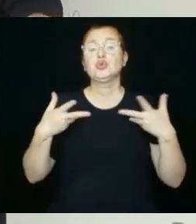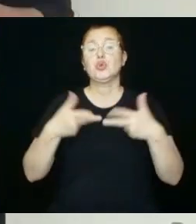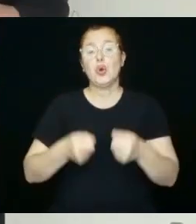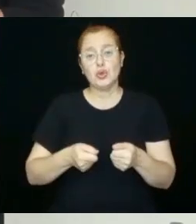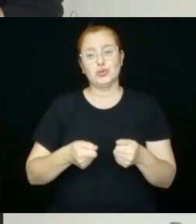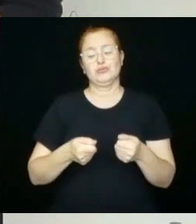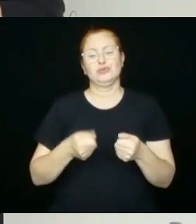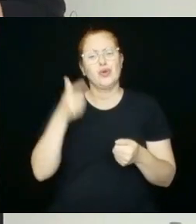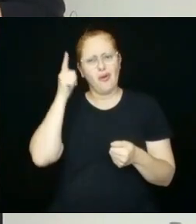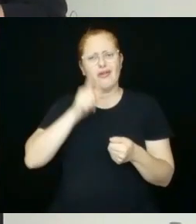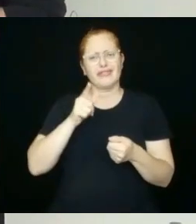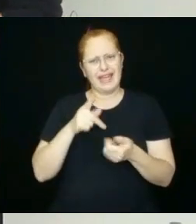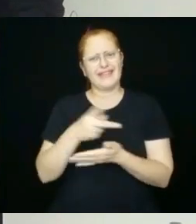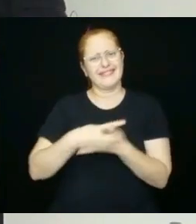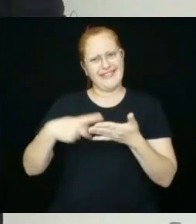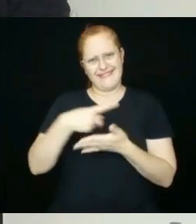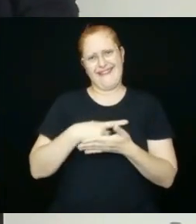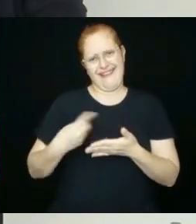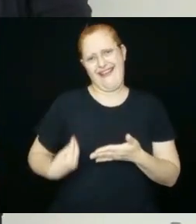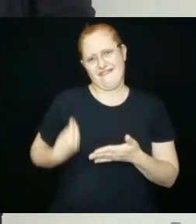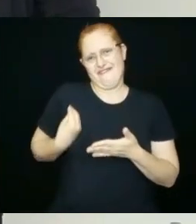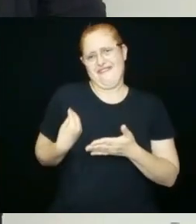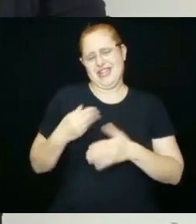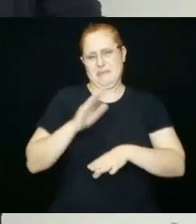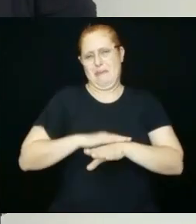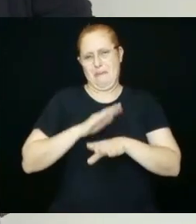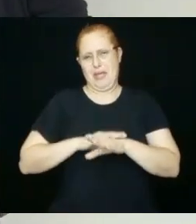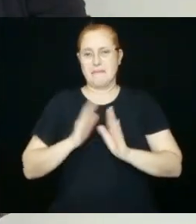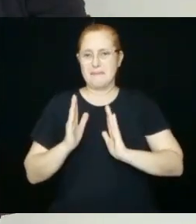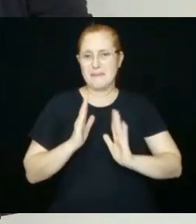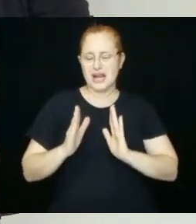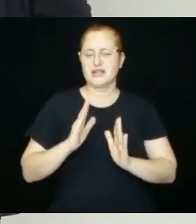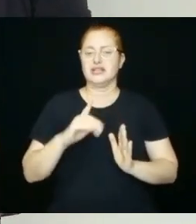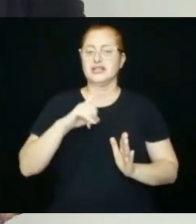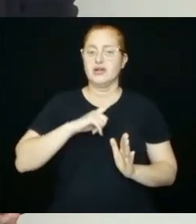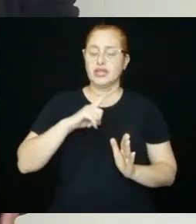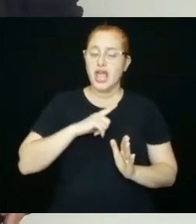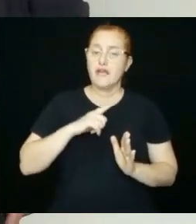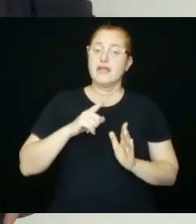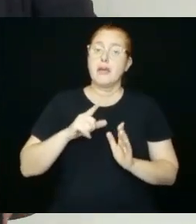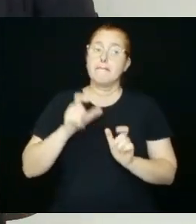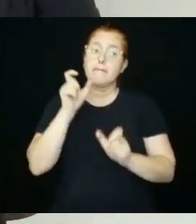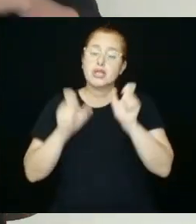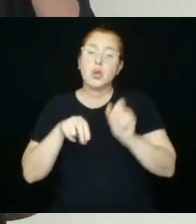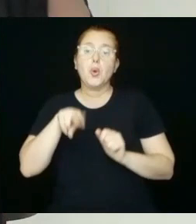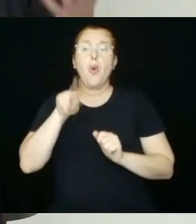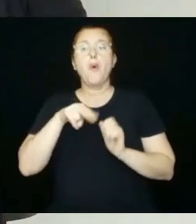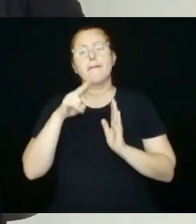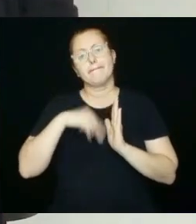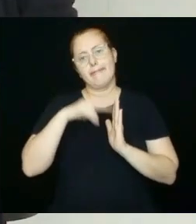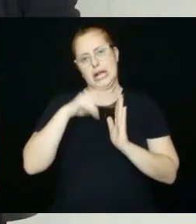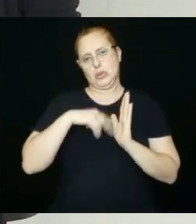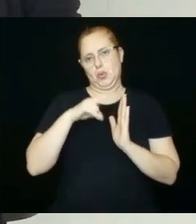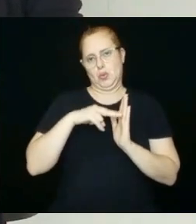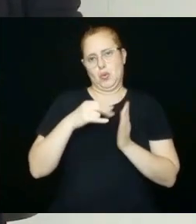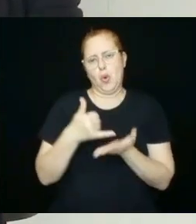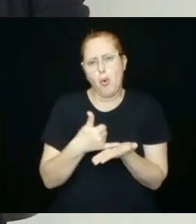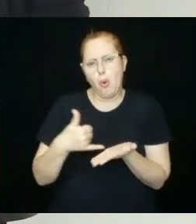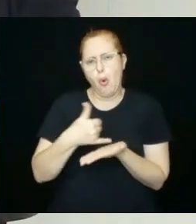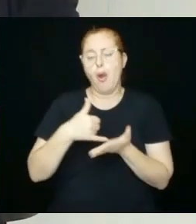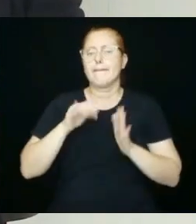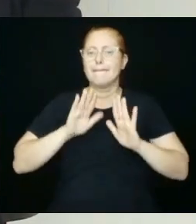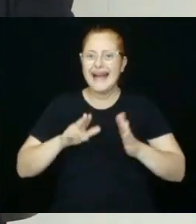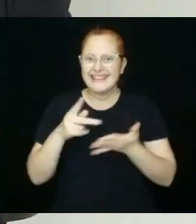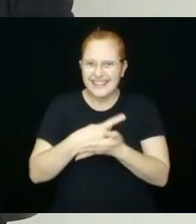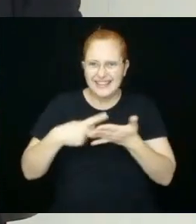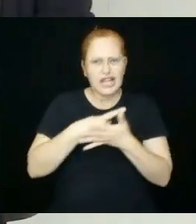mundo desenhou um dia na vida, né? Talvez assim, teve gente que nunca pintou, talvez, uma pintura a óleo, mas desenhar,